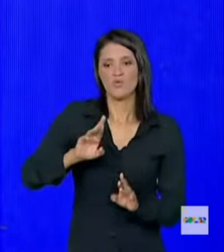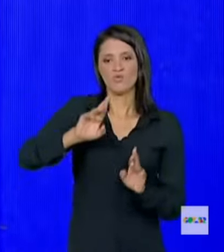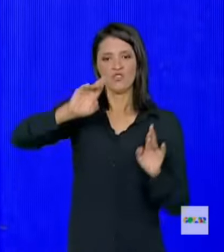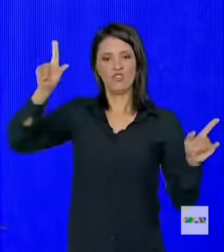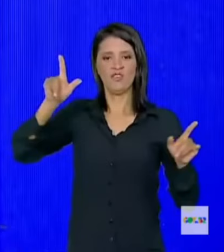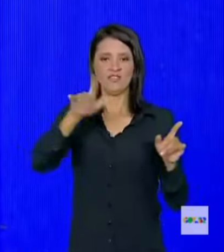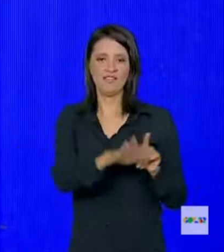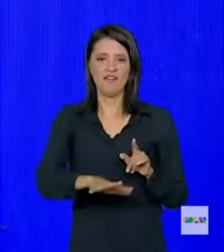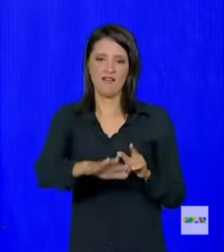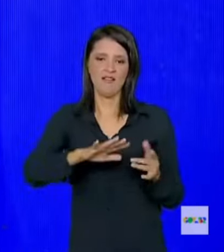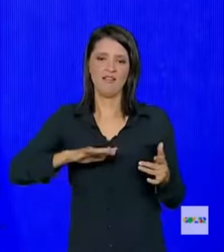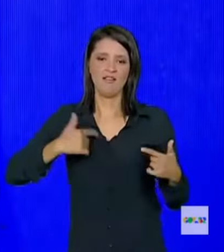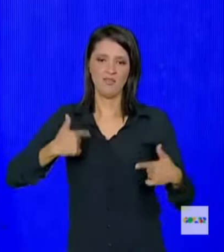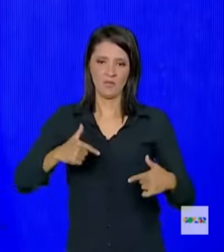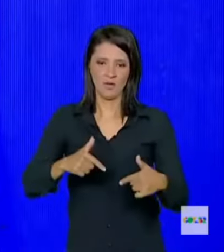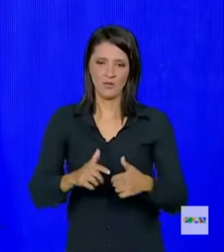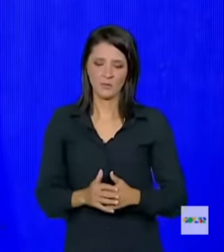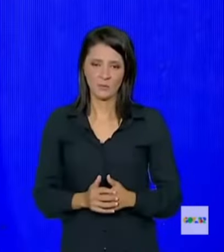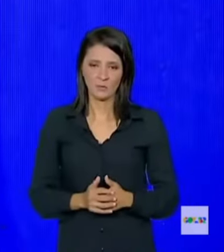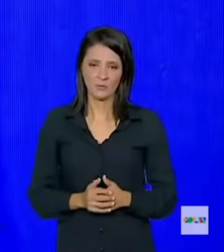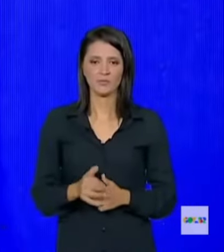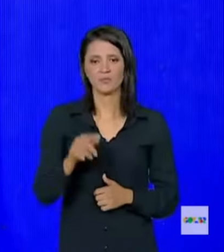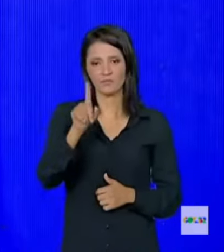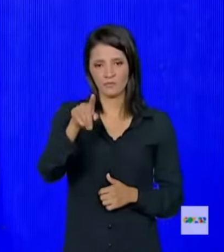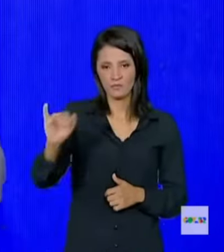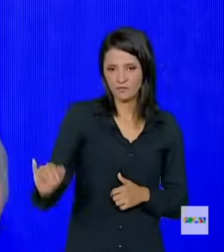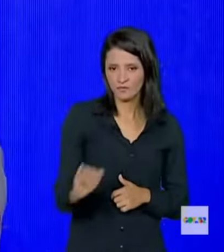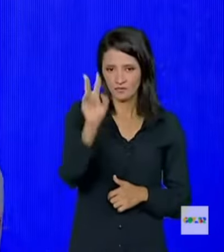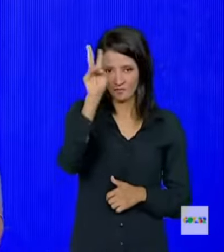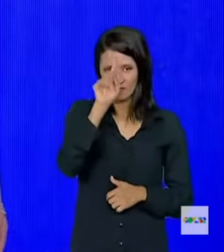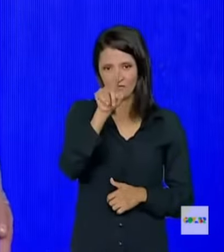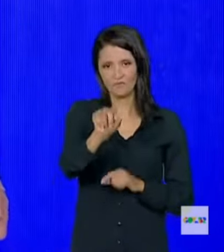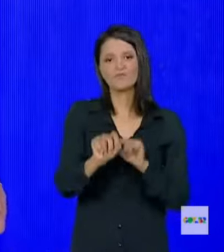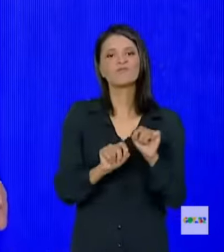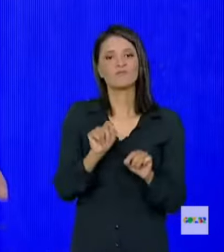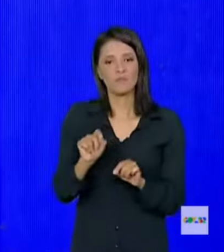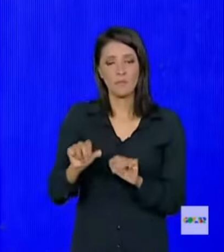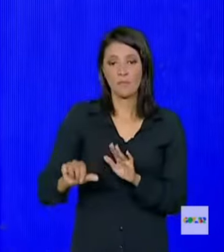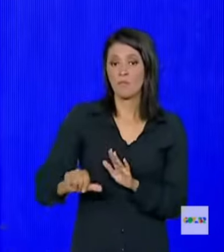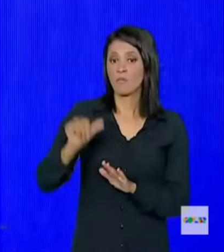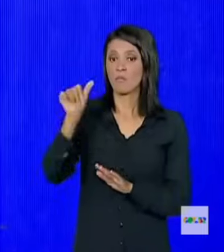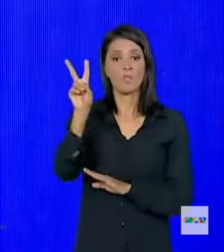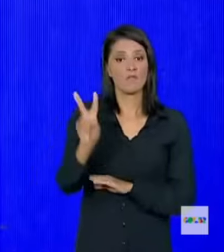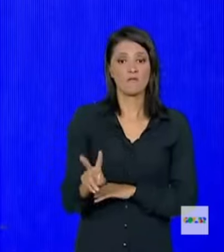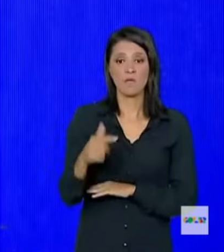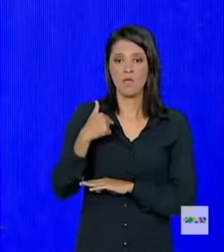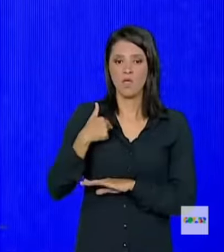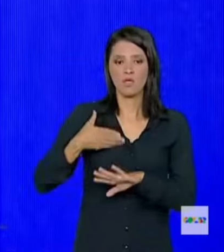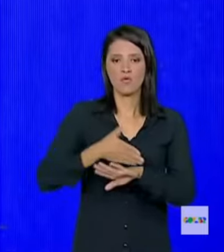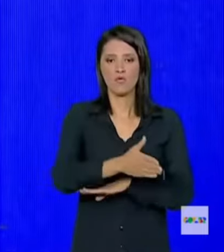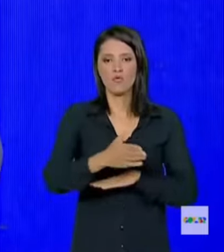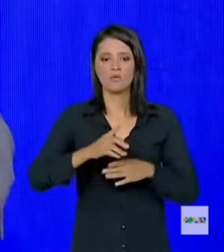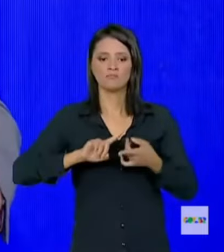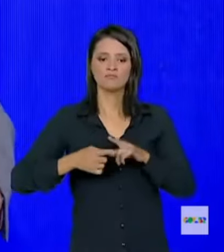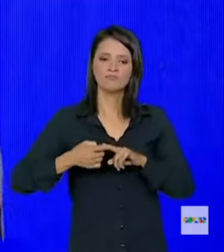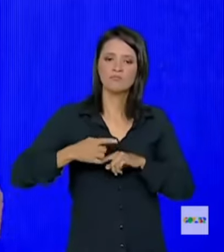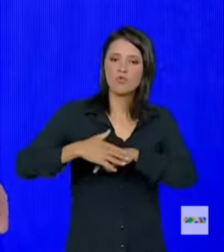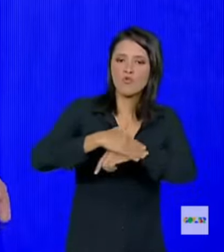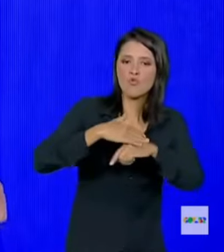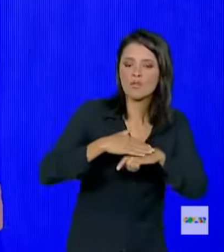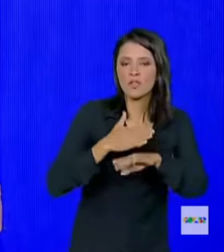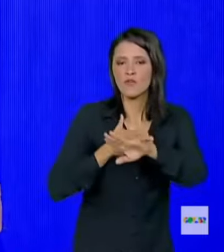do trabalho. É importante lembrar para vocês que a primeira vez que eu fui discutir esse assunto, eu fui